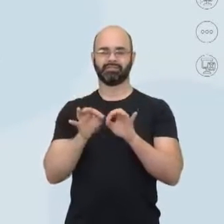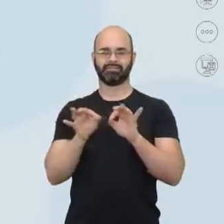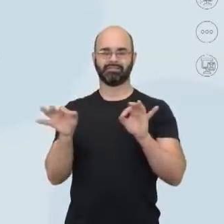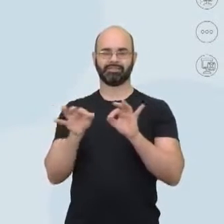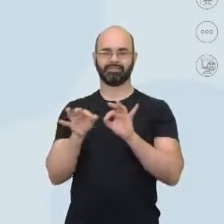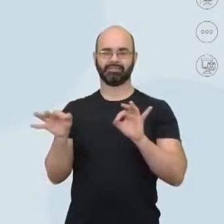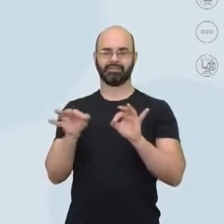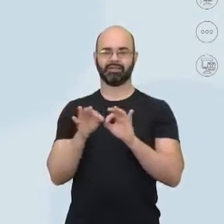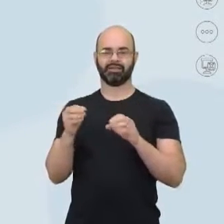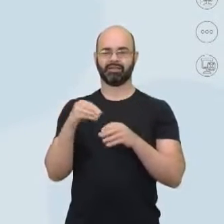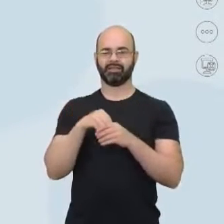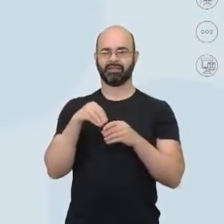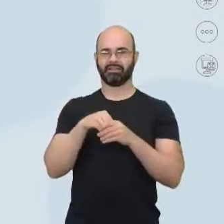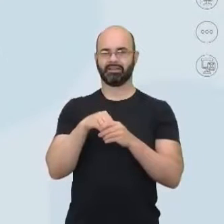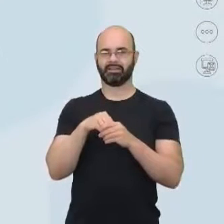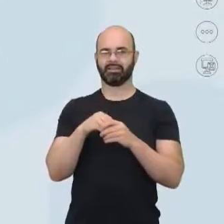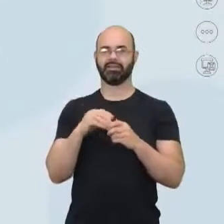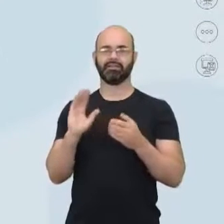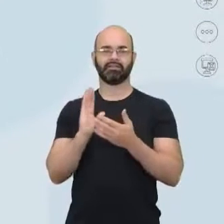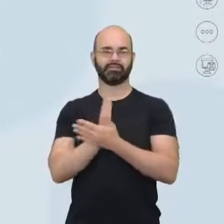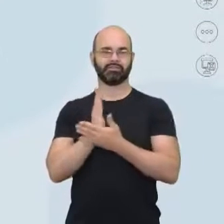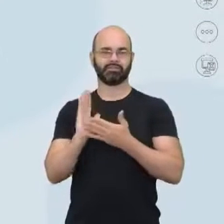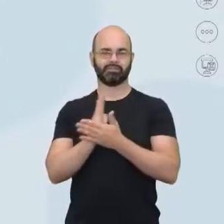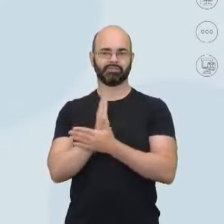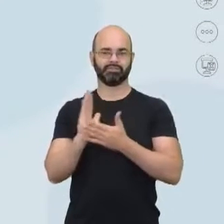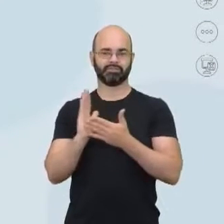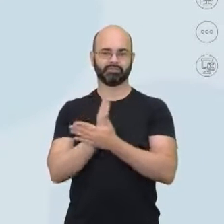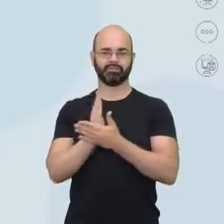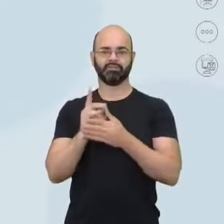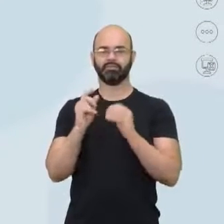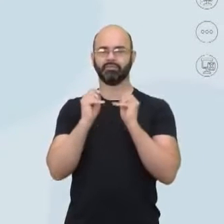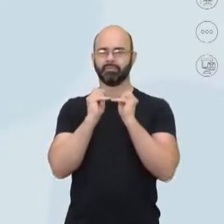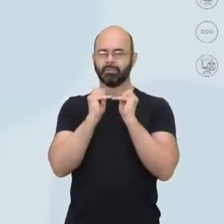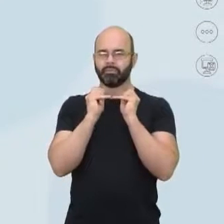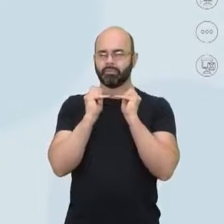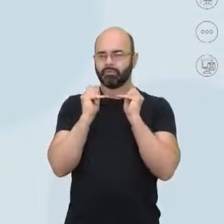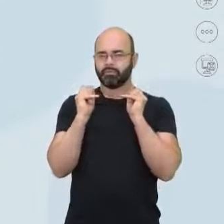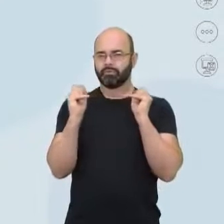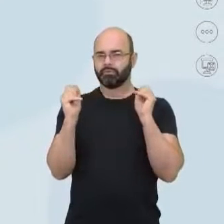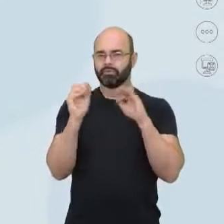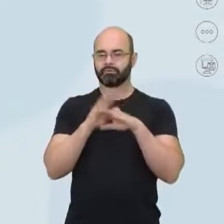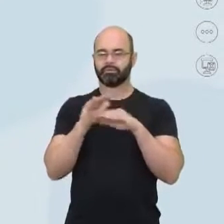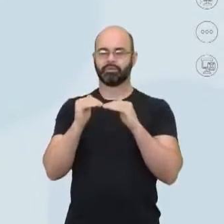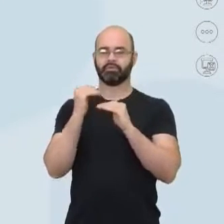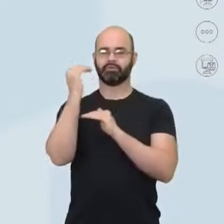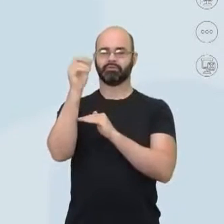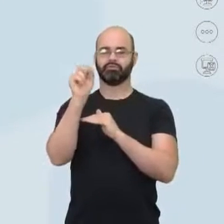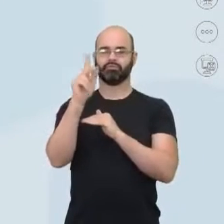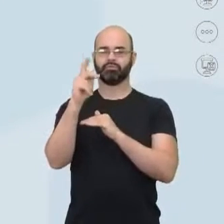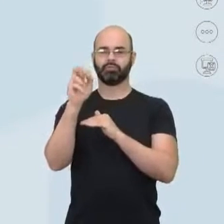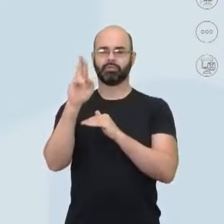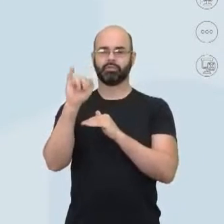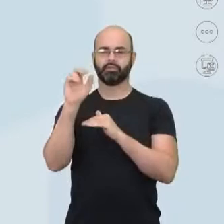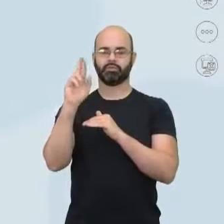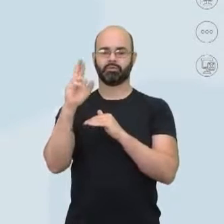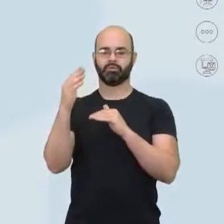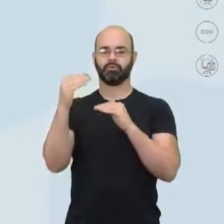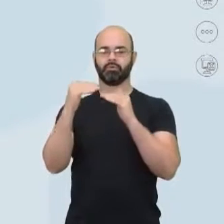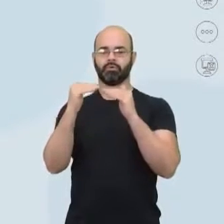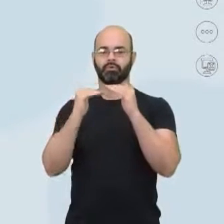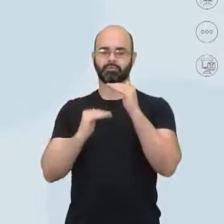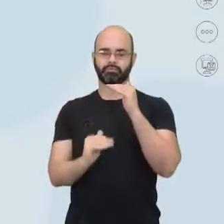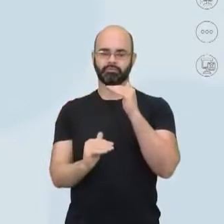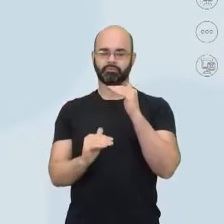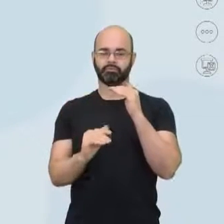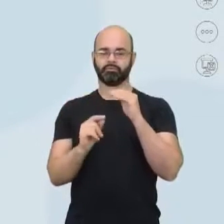distância interna, tá? E ela é dividida, né, com uma parte mais fina do manto superior, né, e uma parte mais grossa aí do